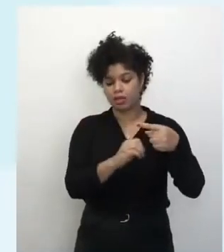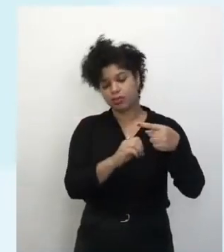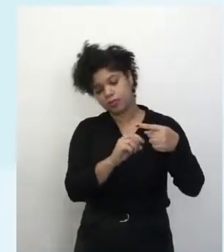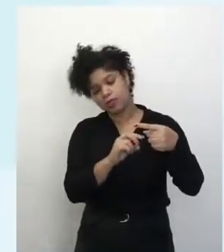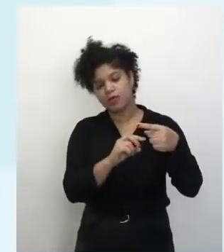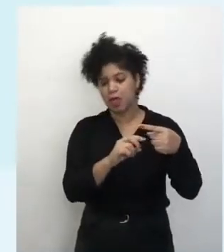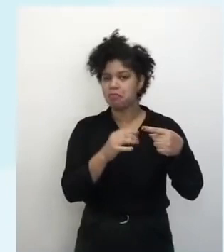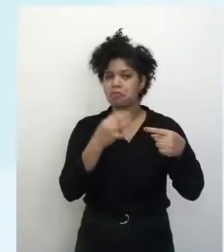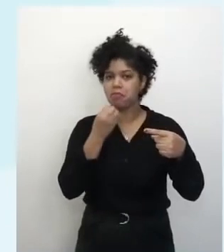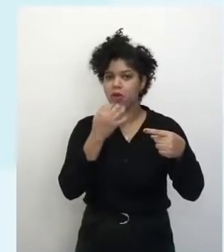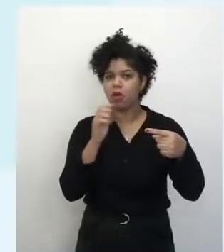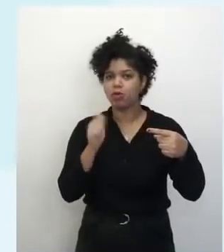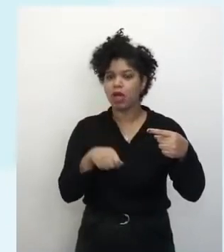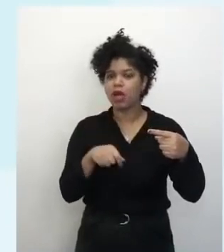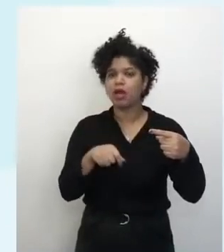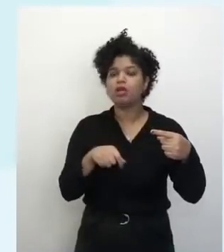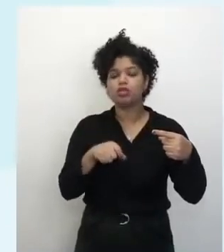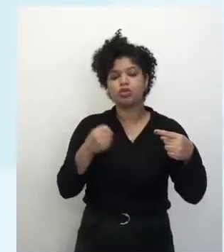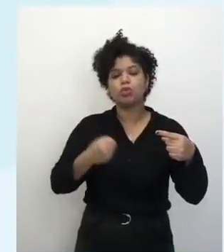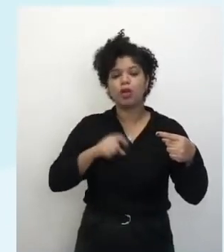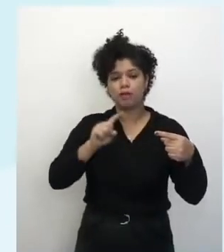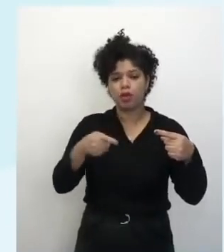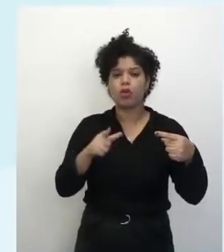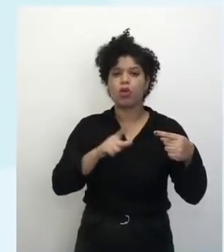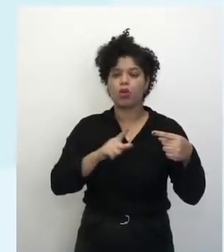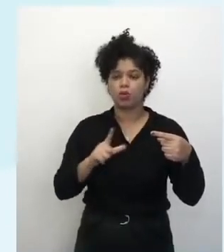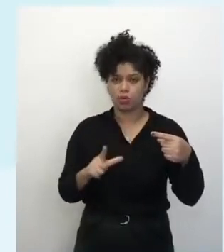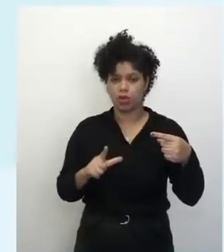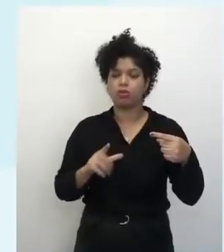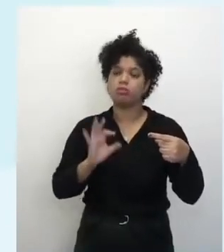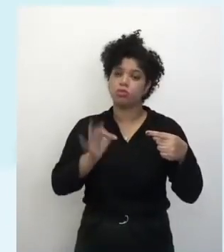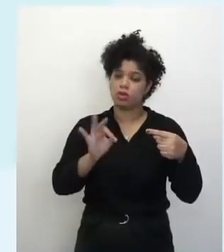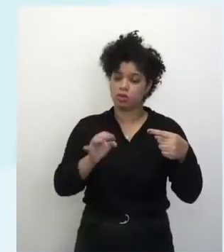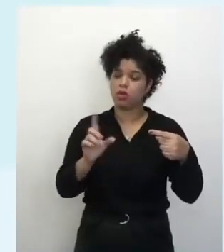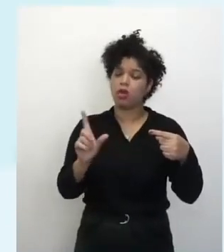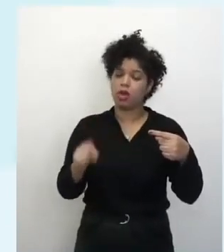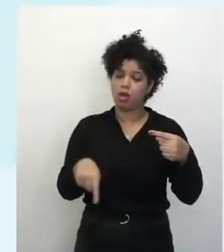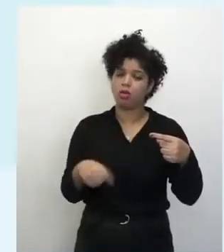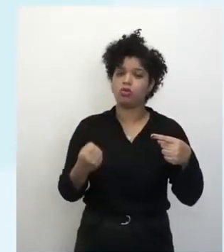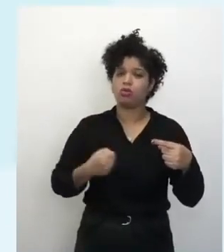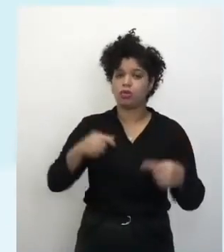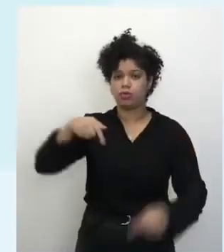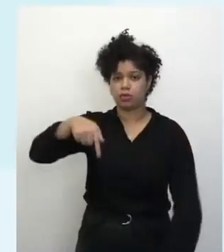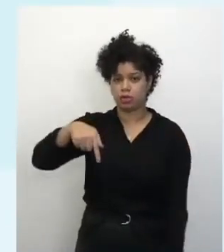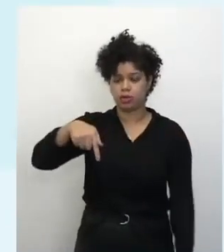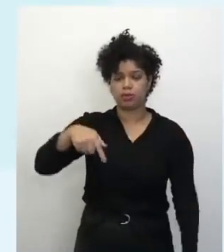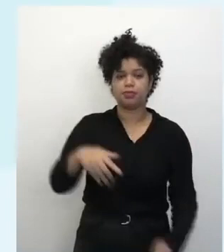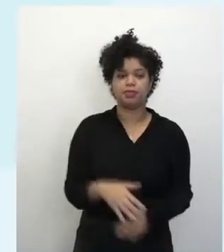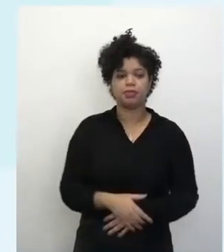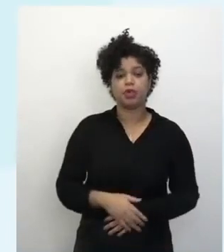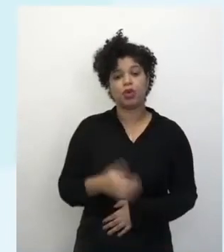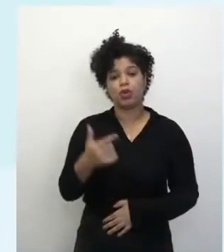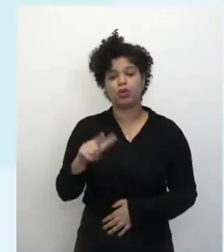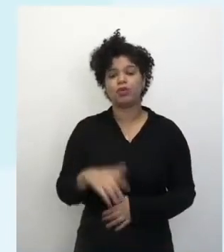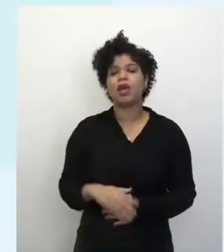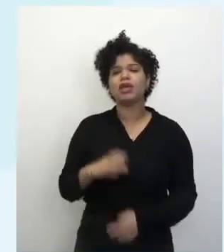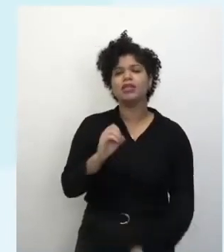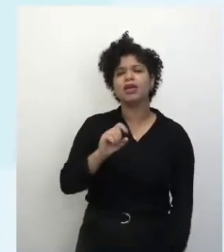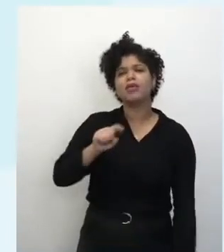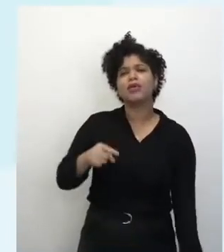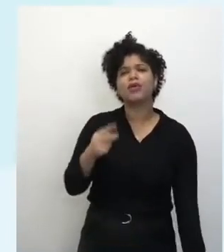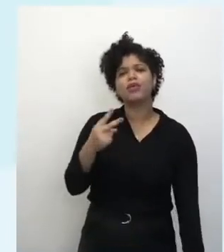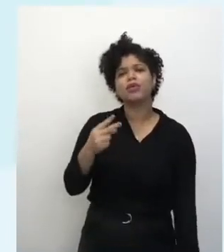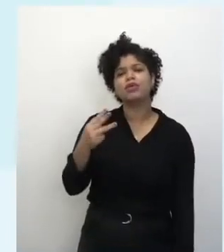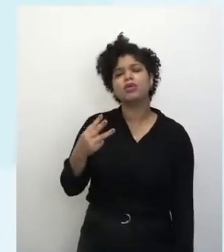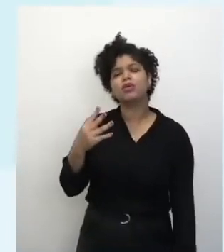vou dividir, legal, vai dar lá um número com vírgula. Então, realmente, este é um racional. 0,1, 2, 3, 4, 5,